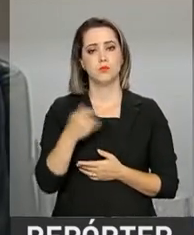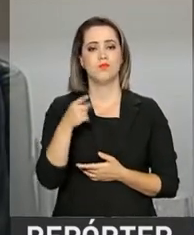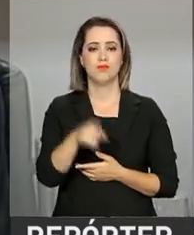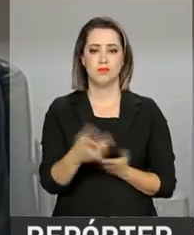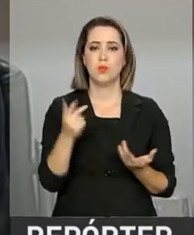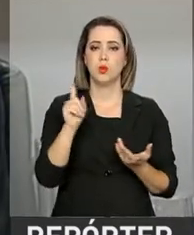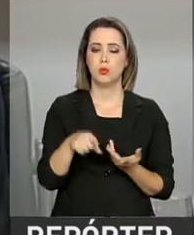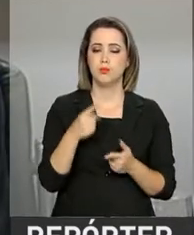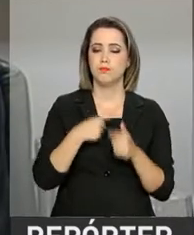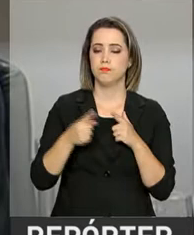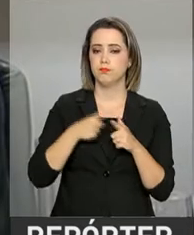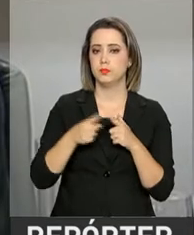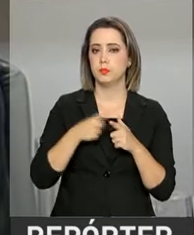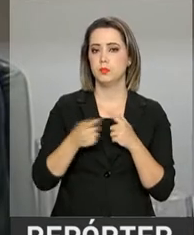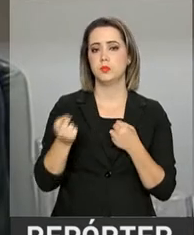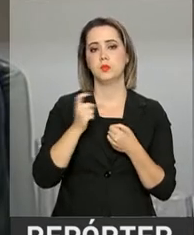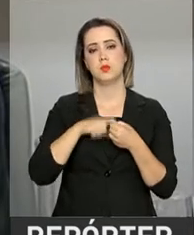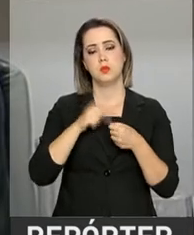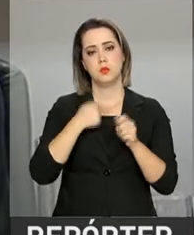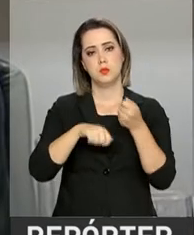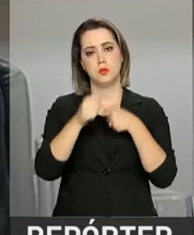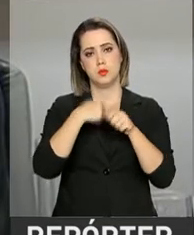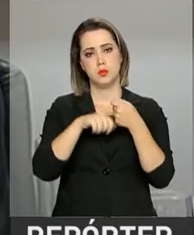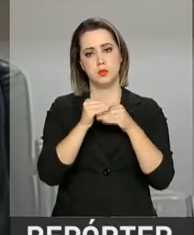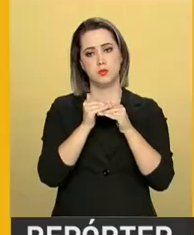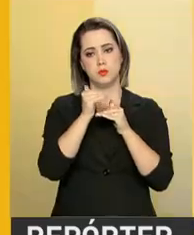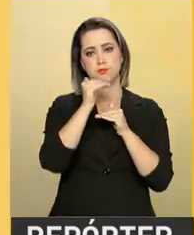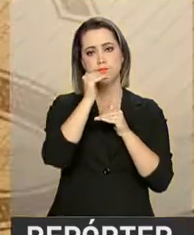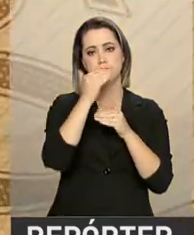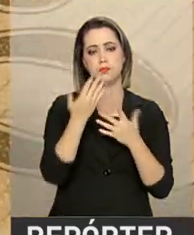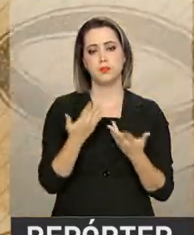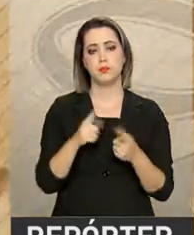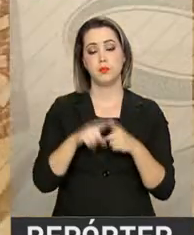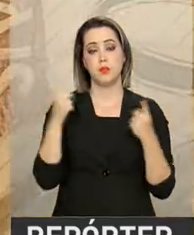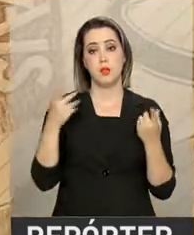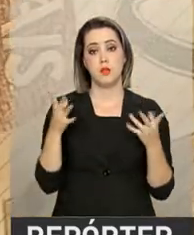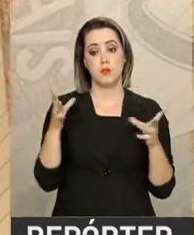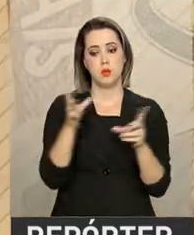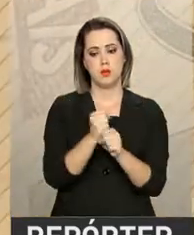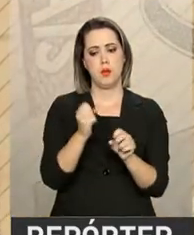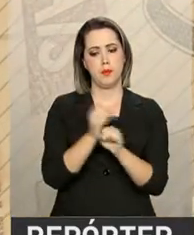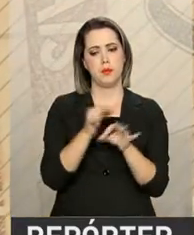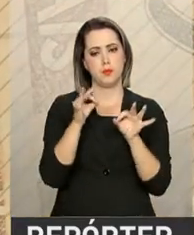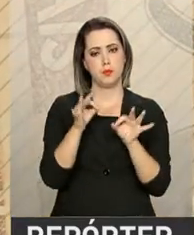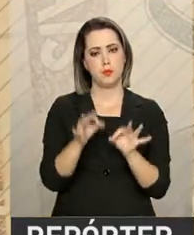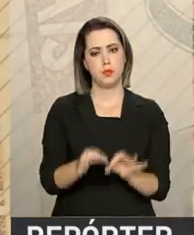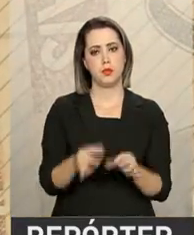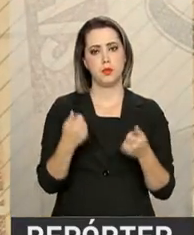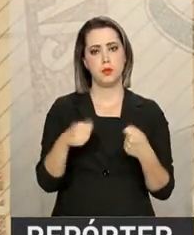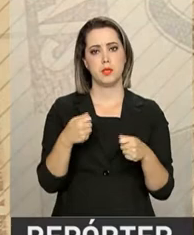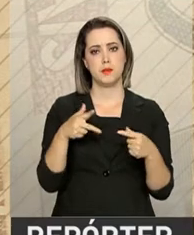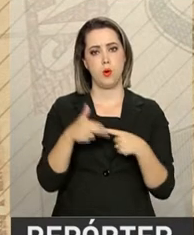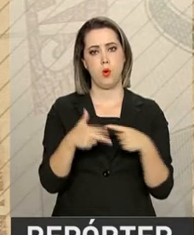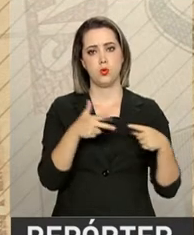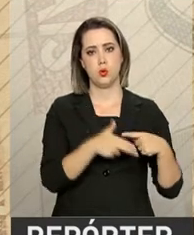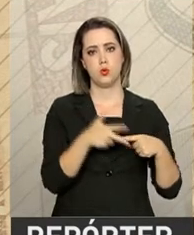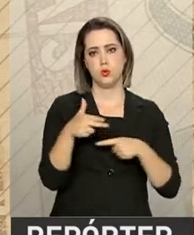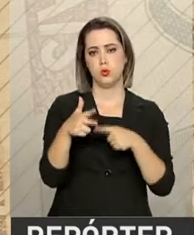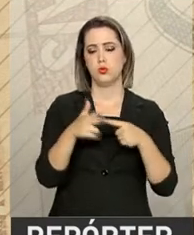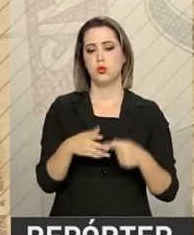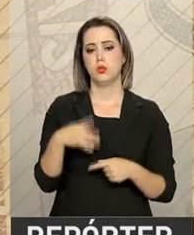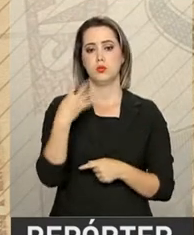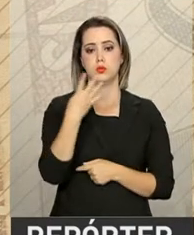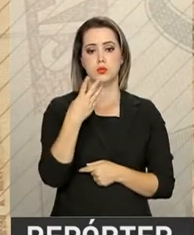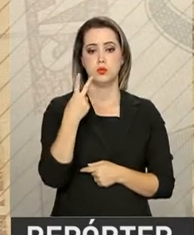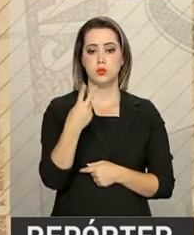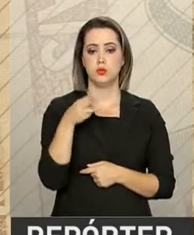seria prejudicial ao tomada 2000 econômico mas para as contas fecharem vai ocorrer um contingenciamento de 42